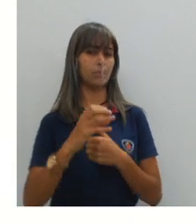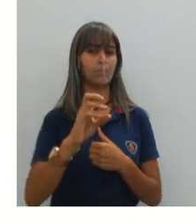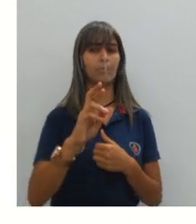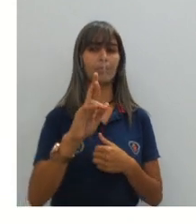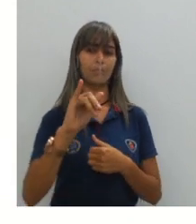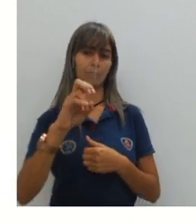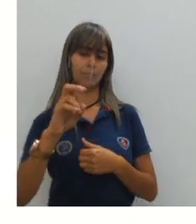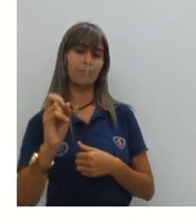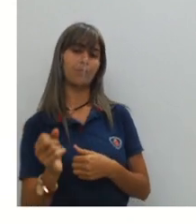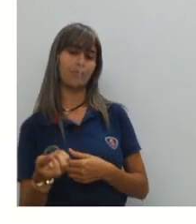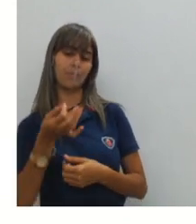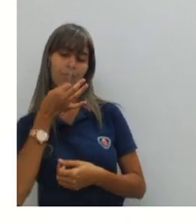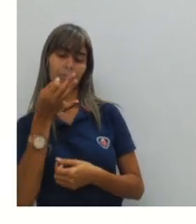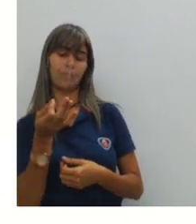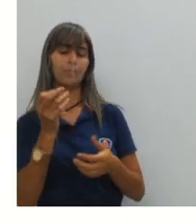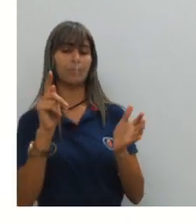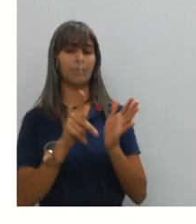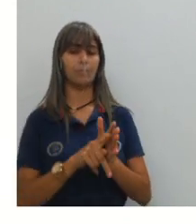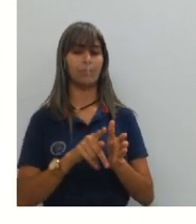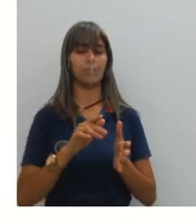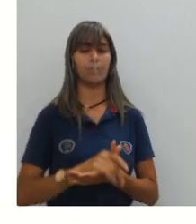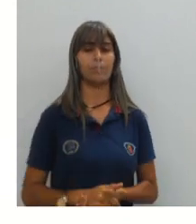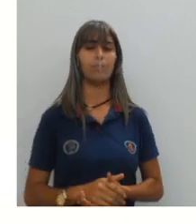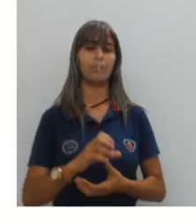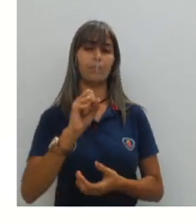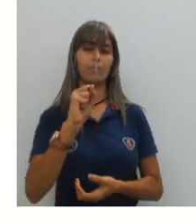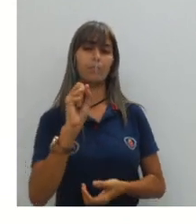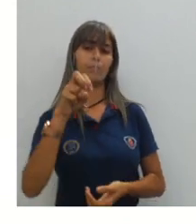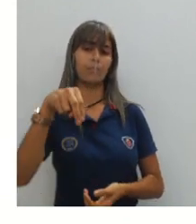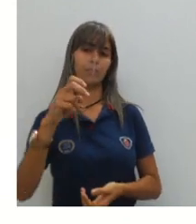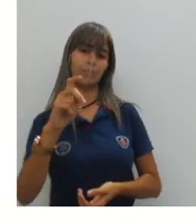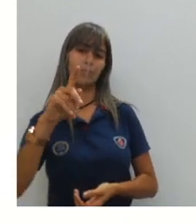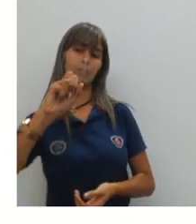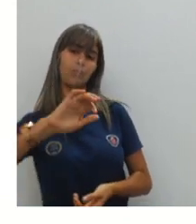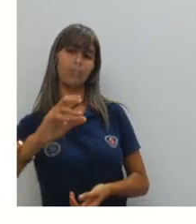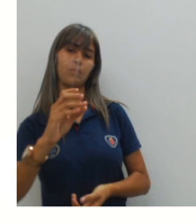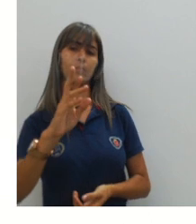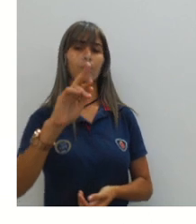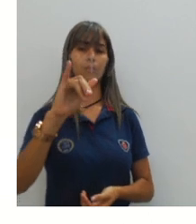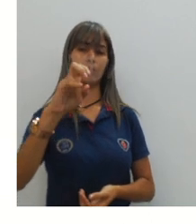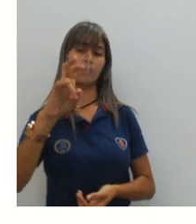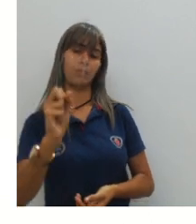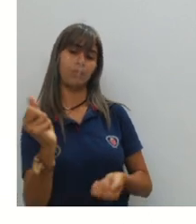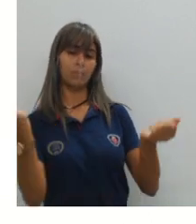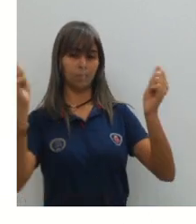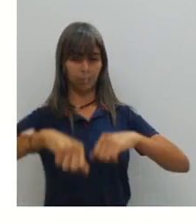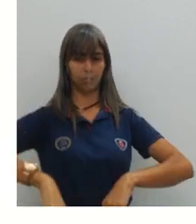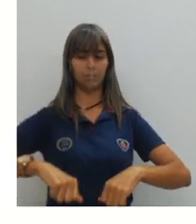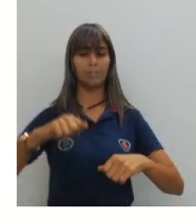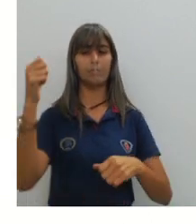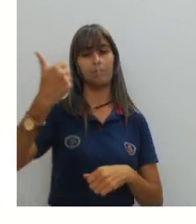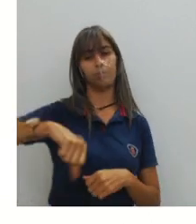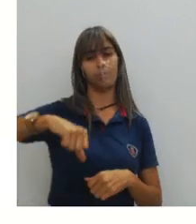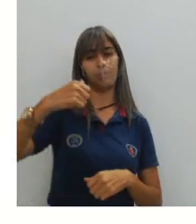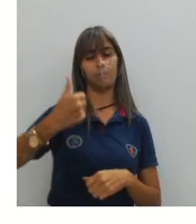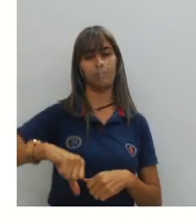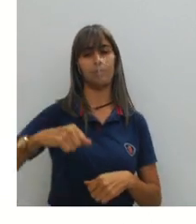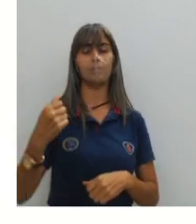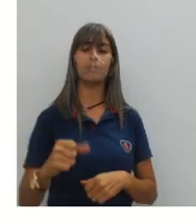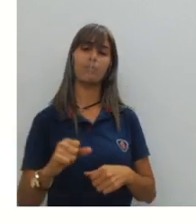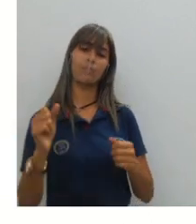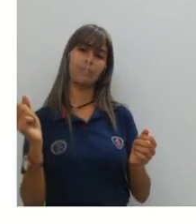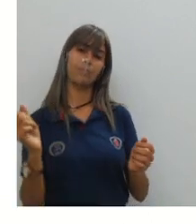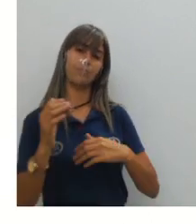crítico. O senso crítico, ele é denominado como a capacidade de analisar